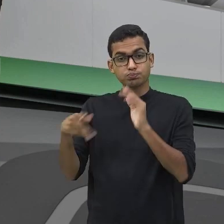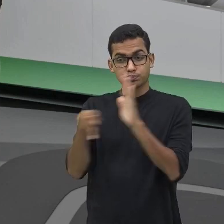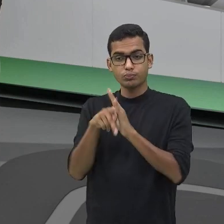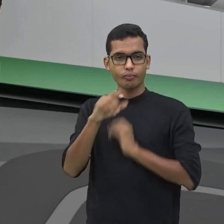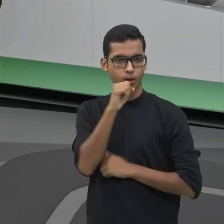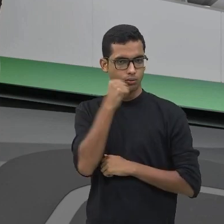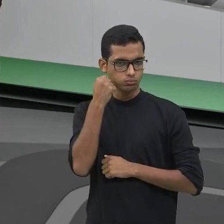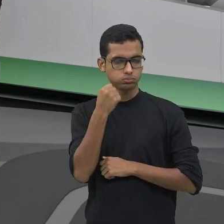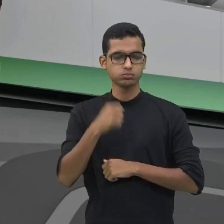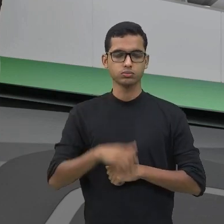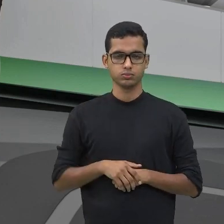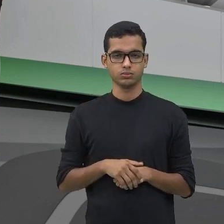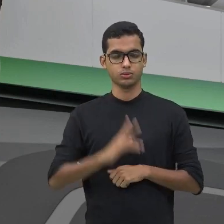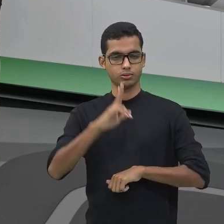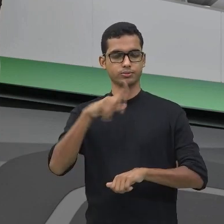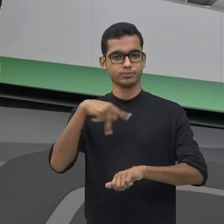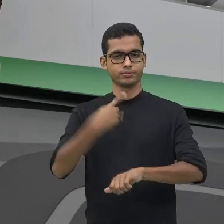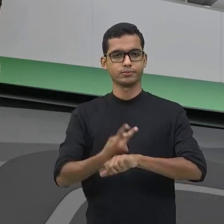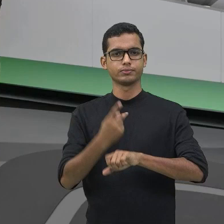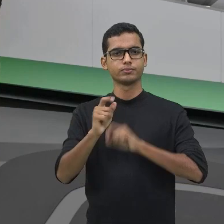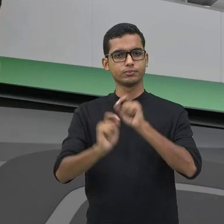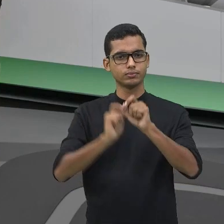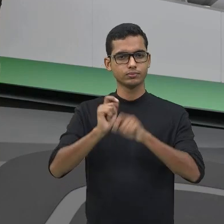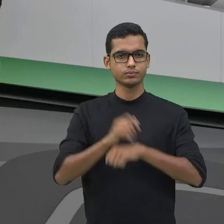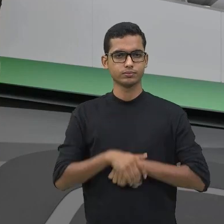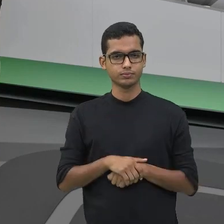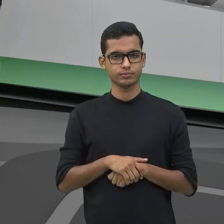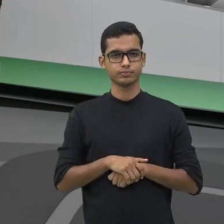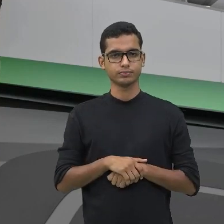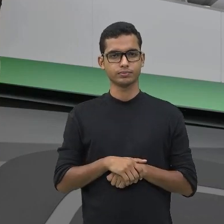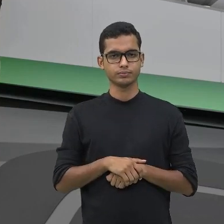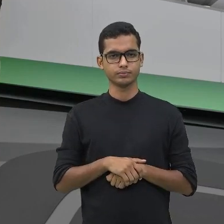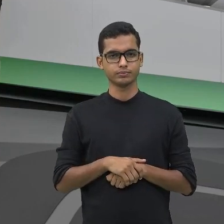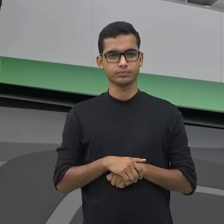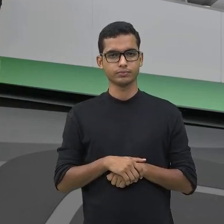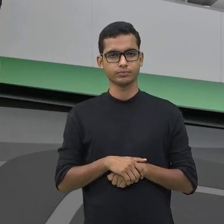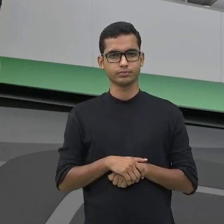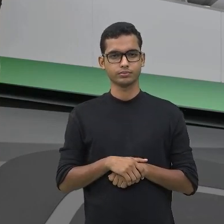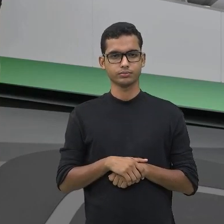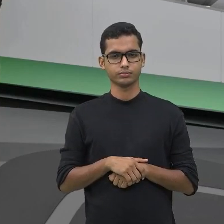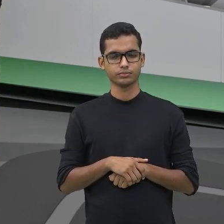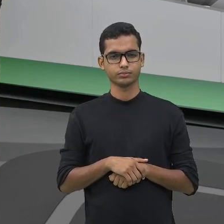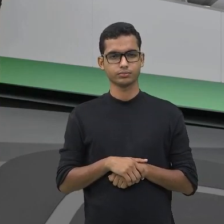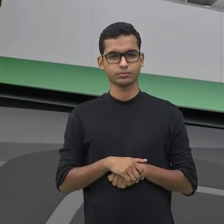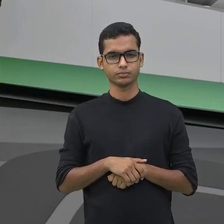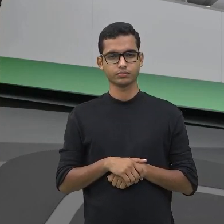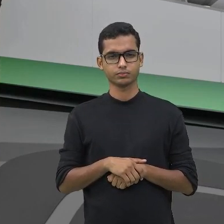seguida, eu vou ter aqui, ó, eu vou ter bem aqui,